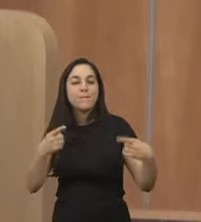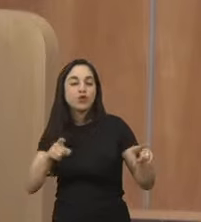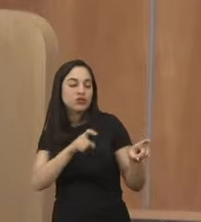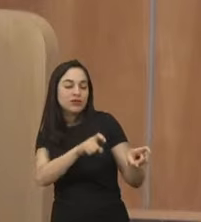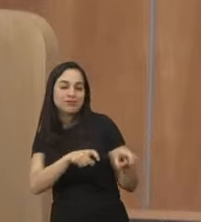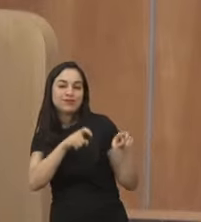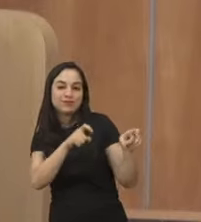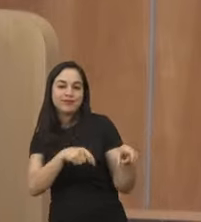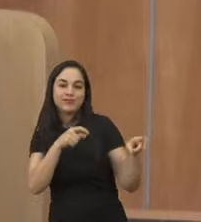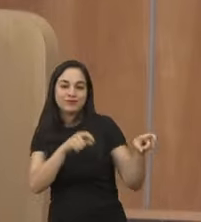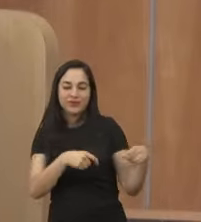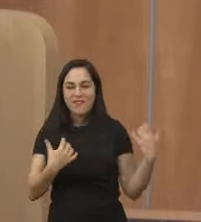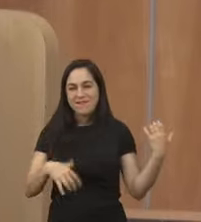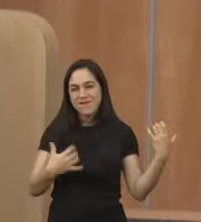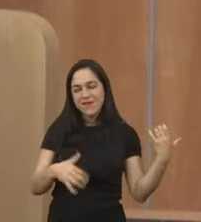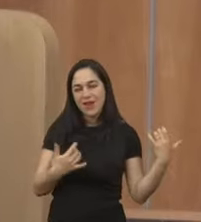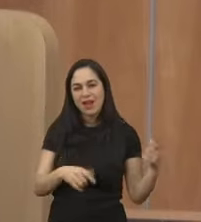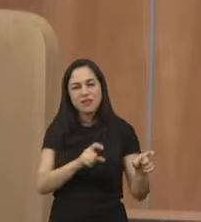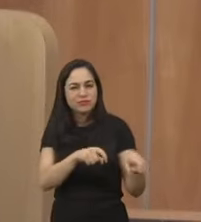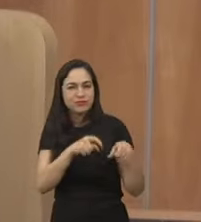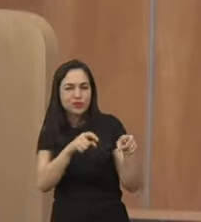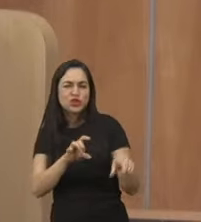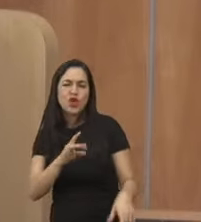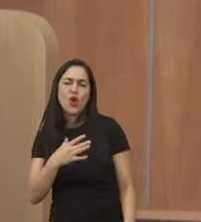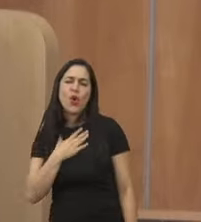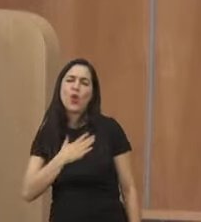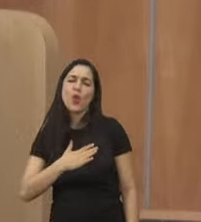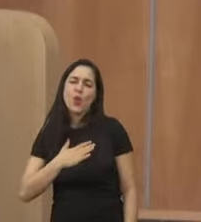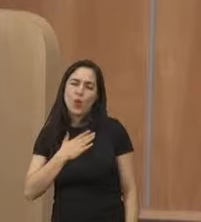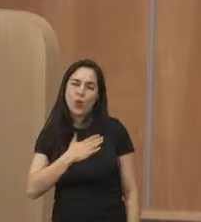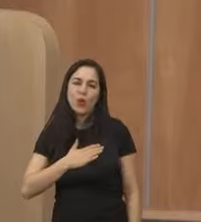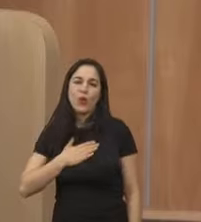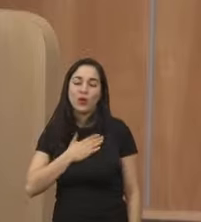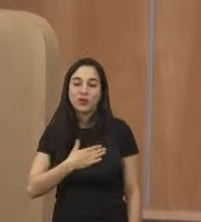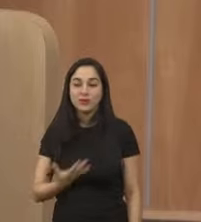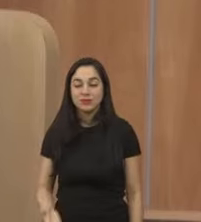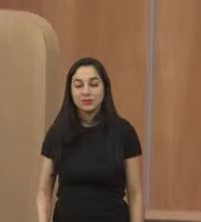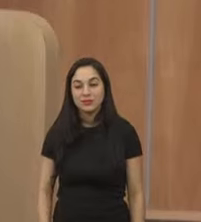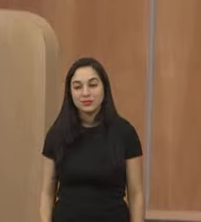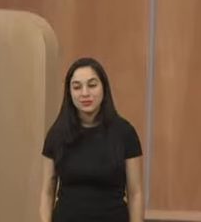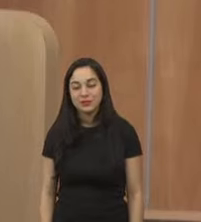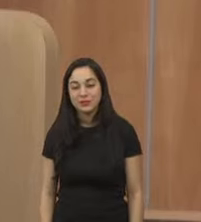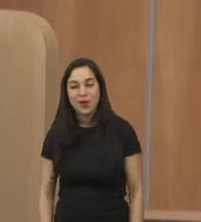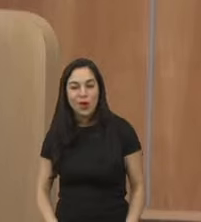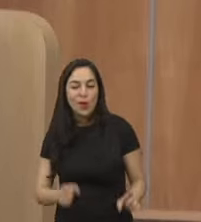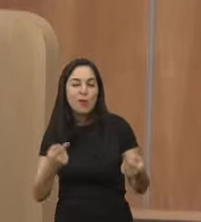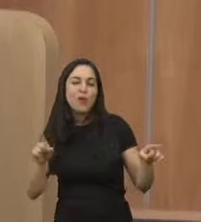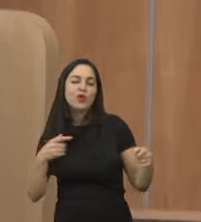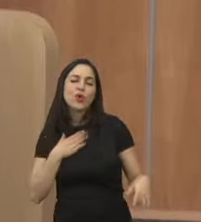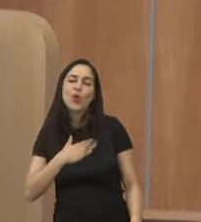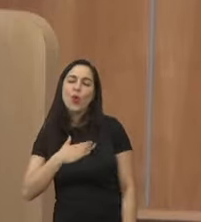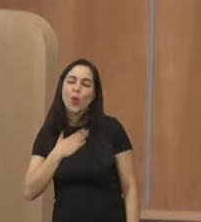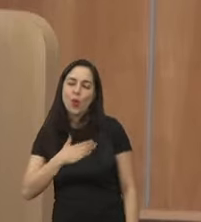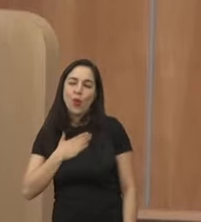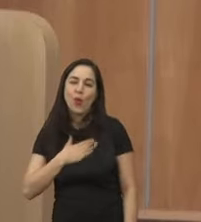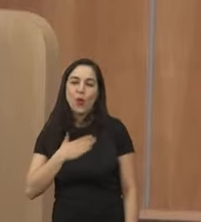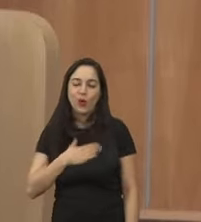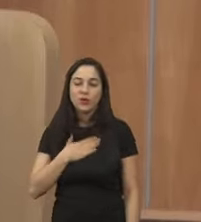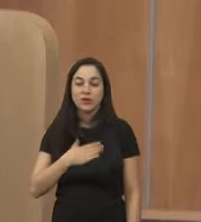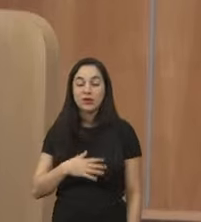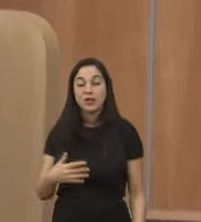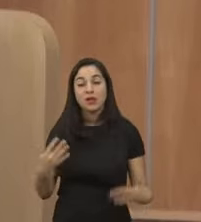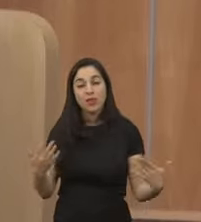de viola, é só música caipira, é só música gostosa, né? Música gostosa de ouvir. Então, eu